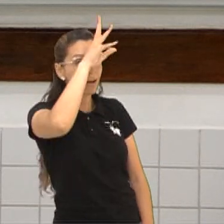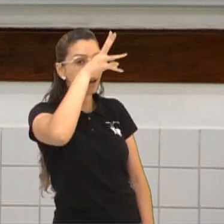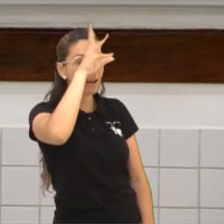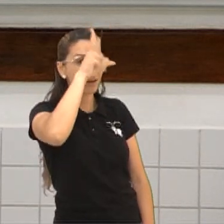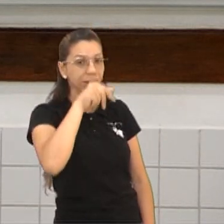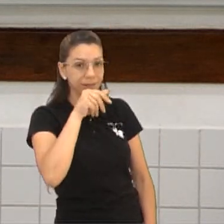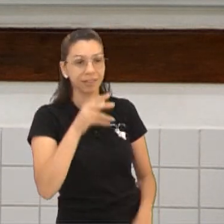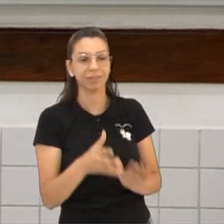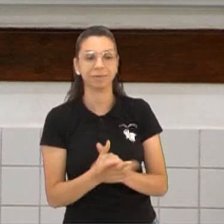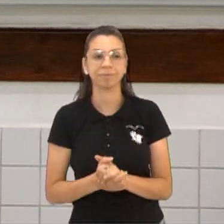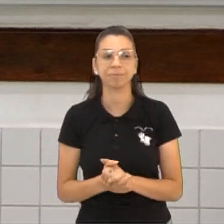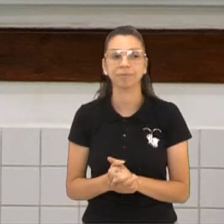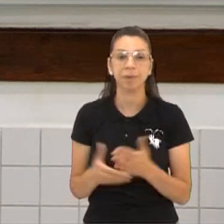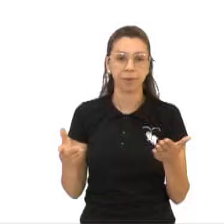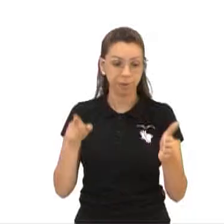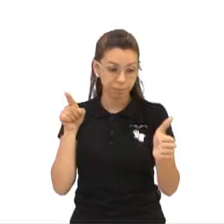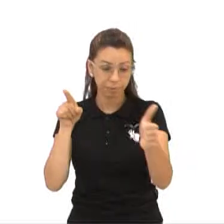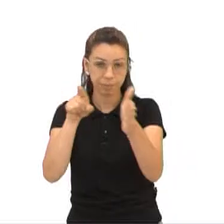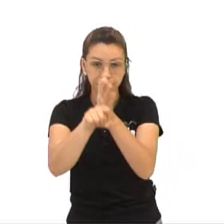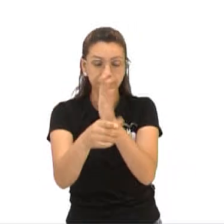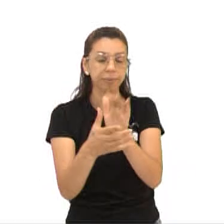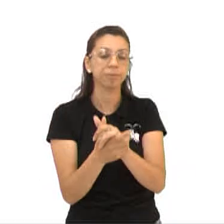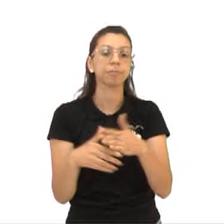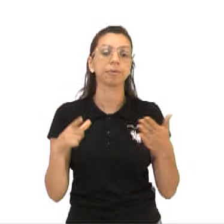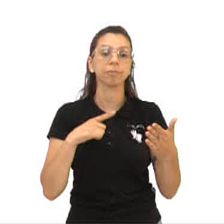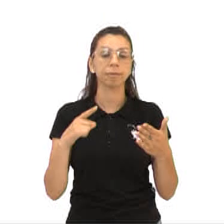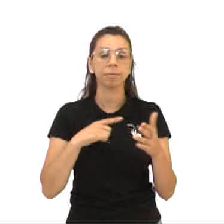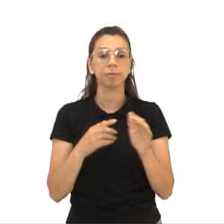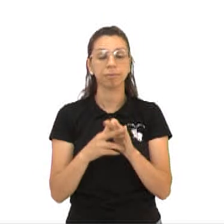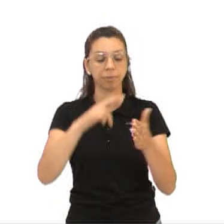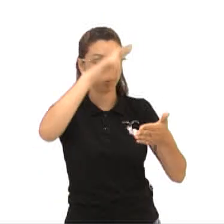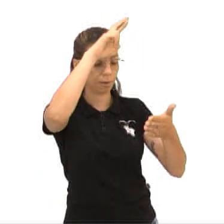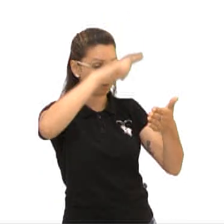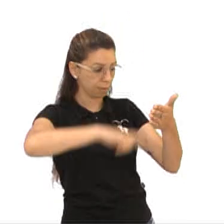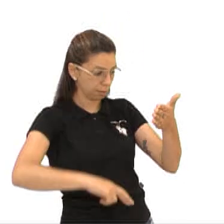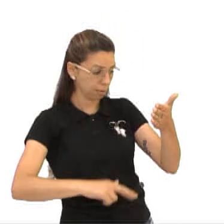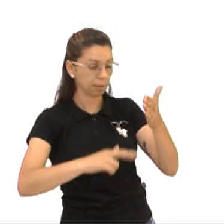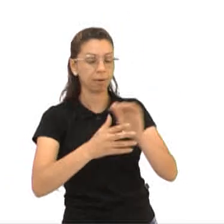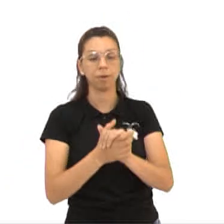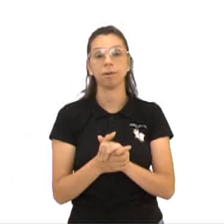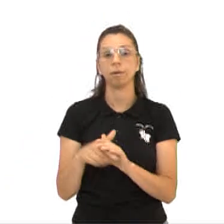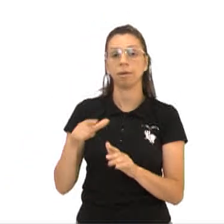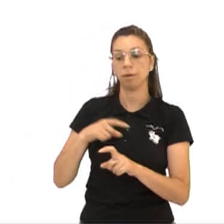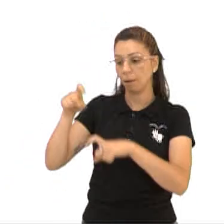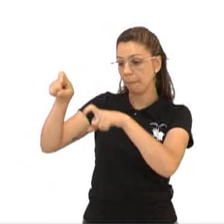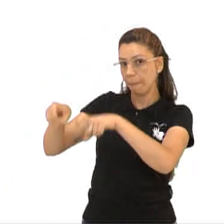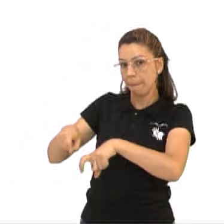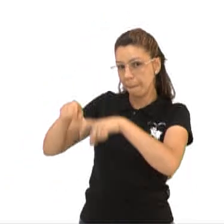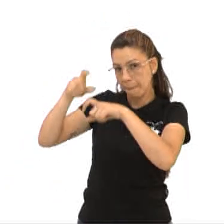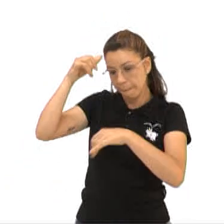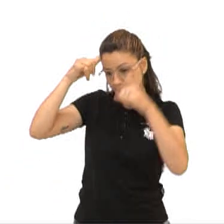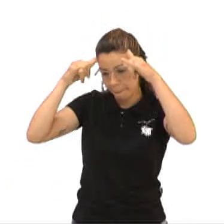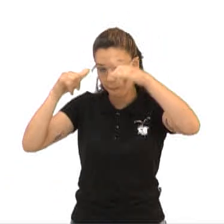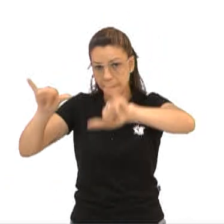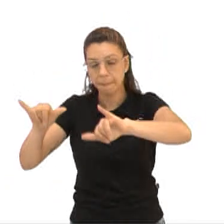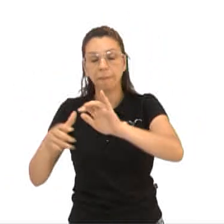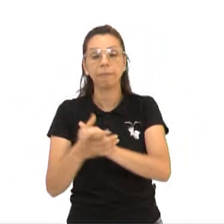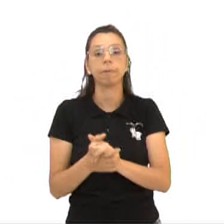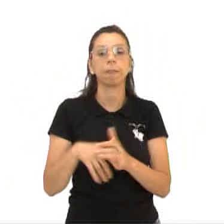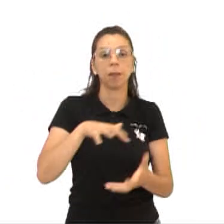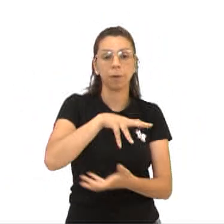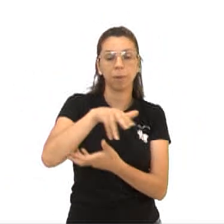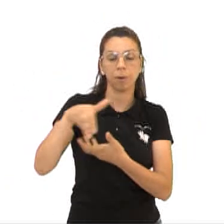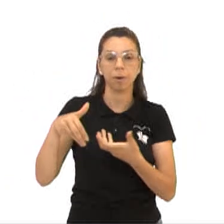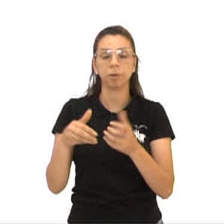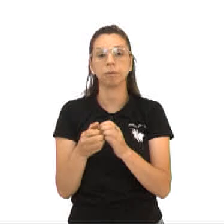Agora temos aqui essa pergunta. De acordo com o relatório A Grande Sombra da Pecuária, feito pela Organização das Nações